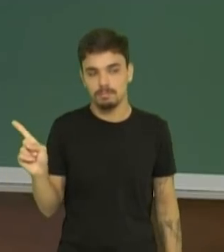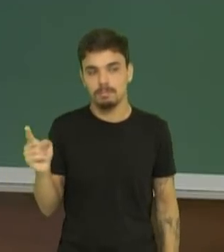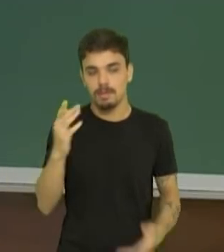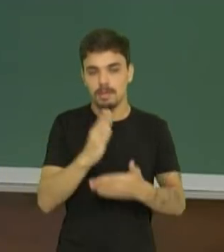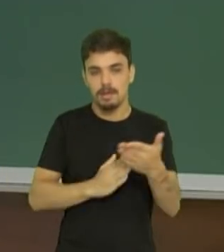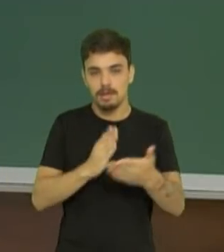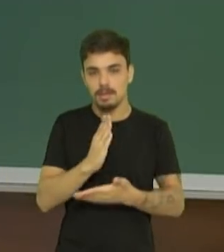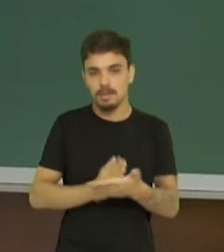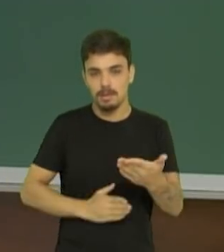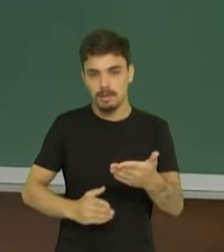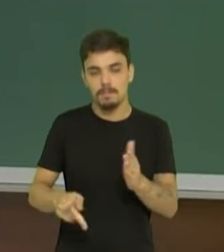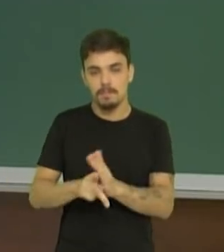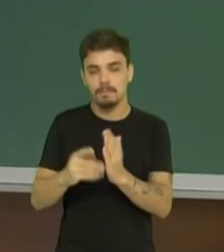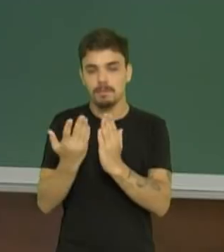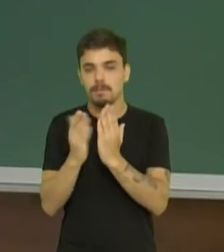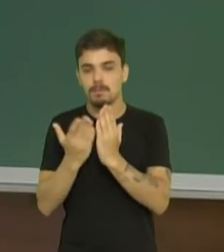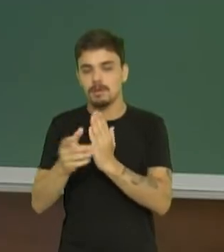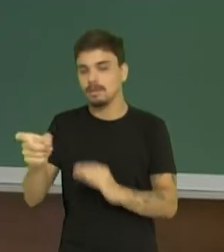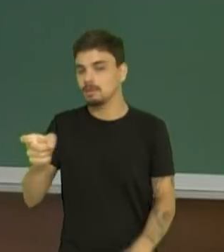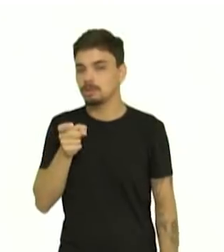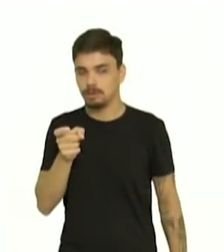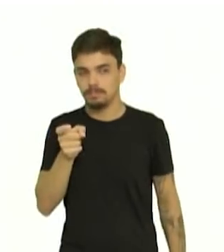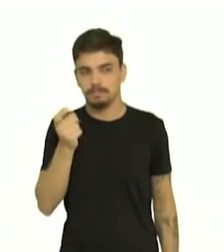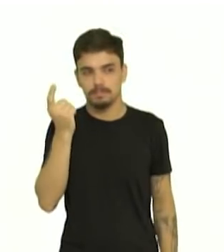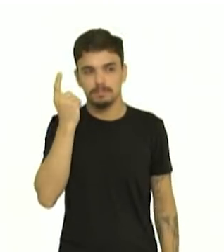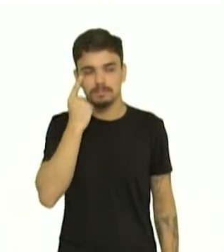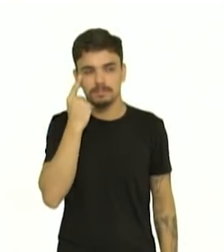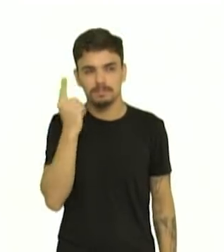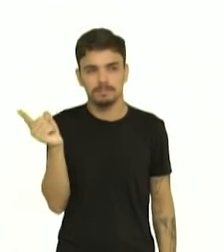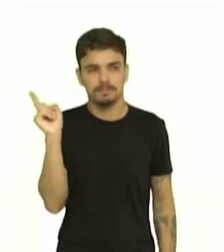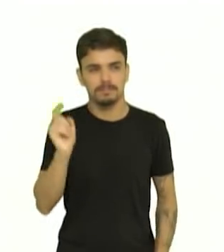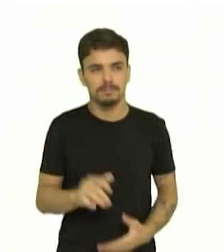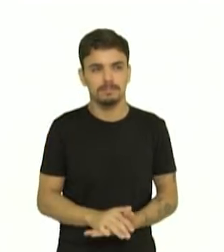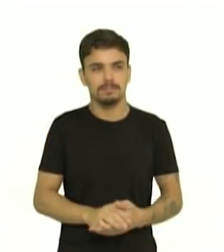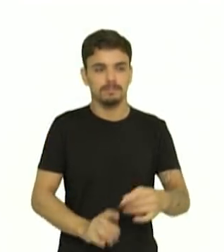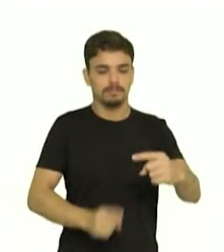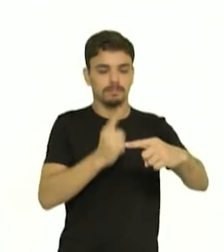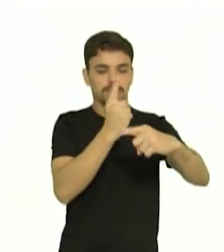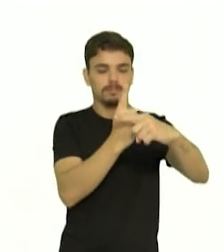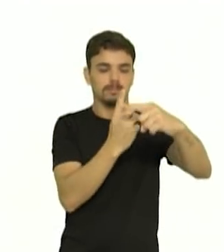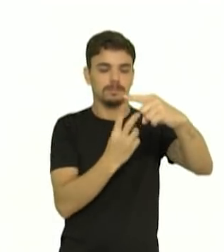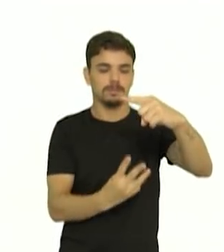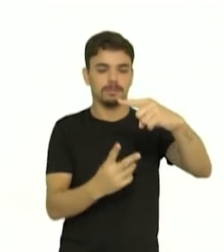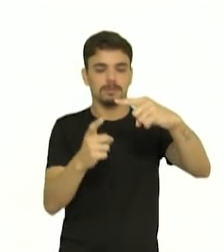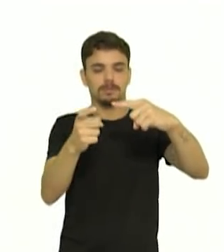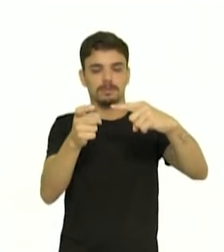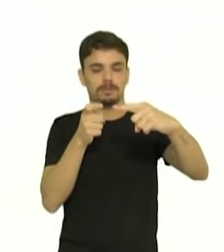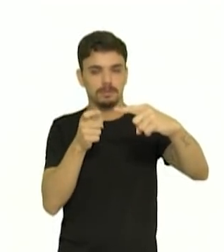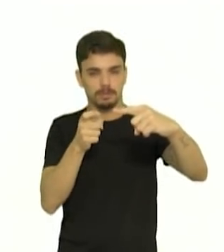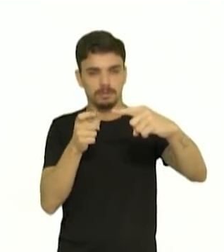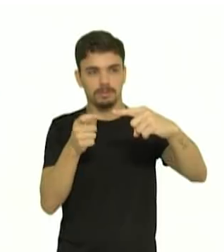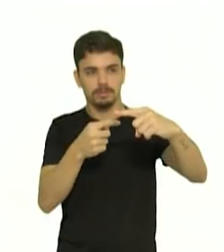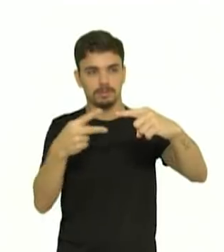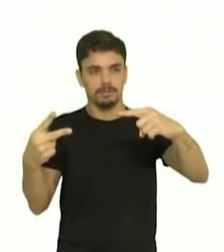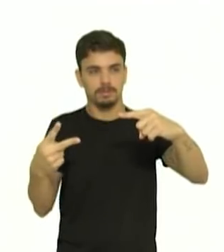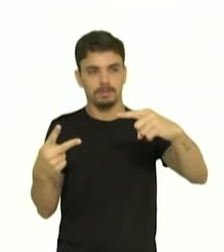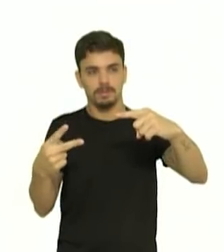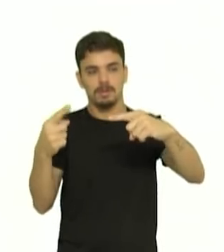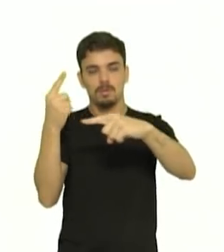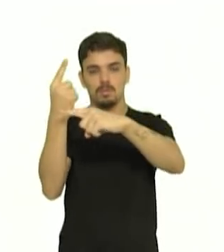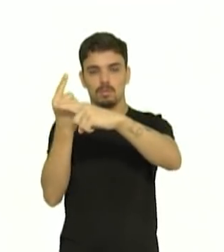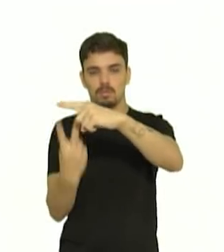galões. Multiplicação cruzada, 1/3 de X vezes 10 sobre 10 vezes